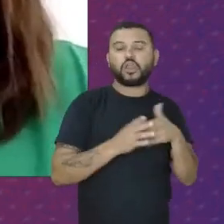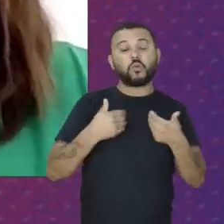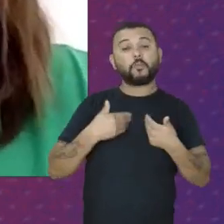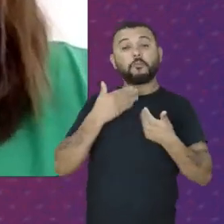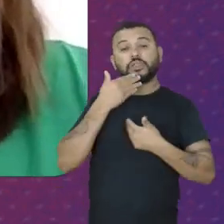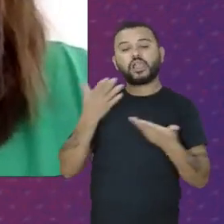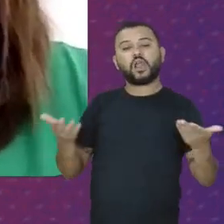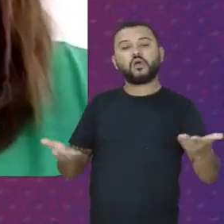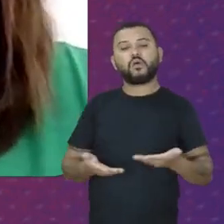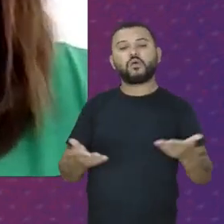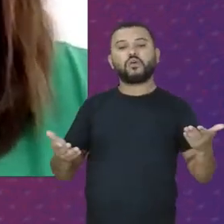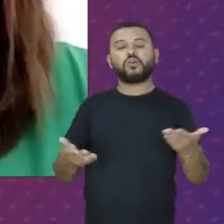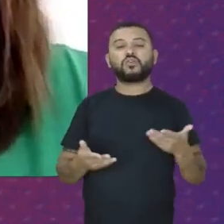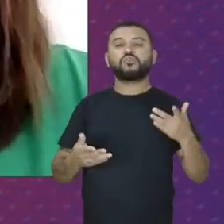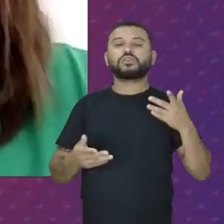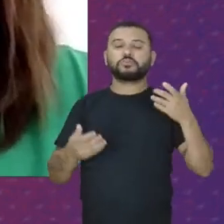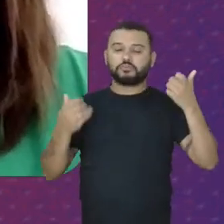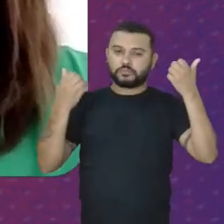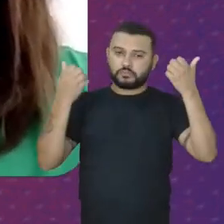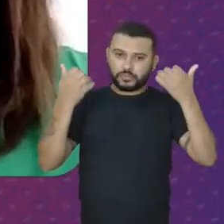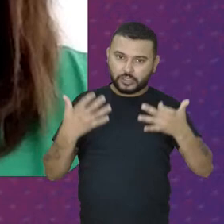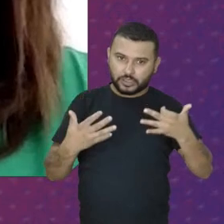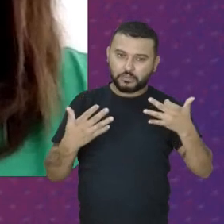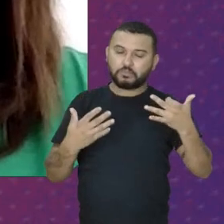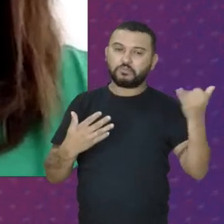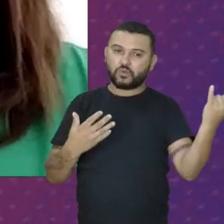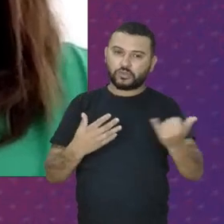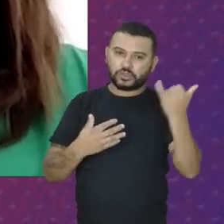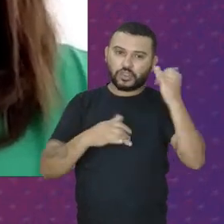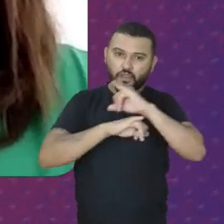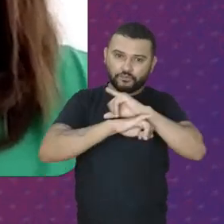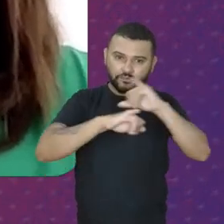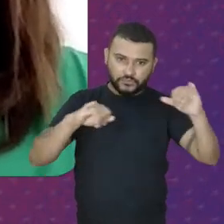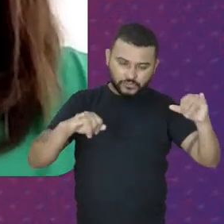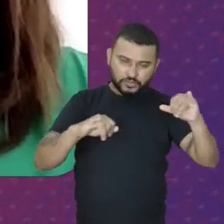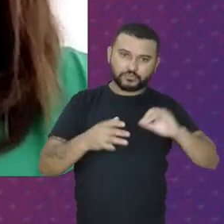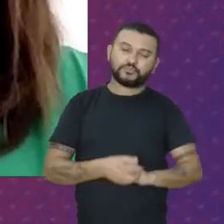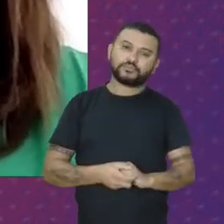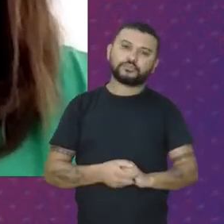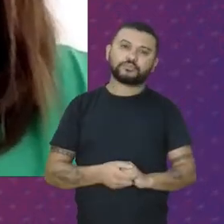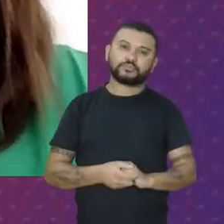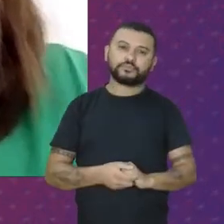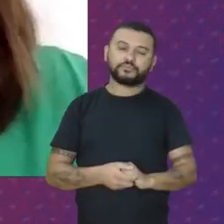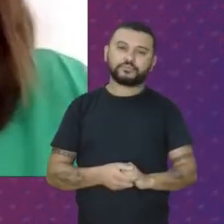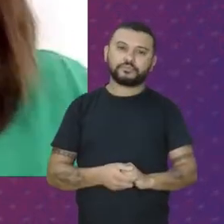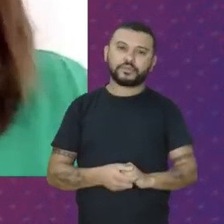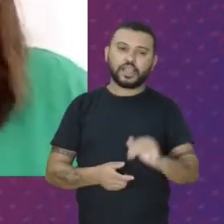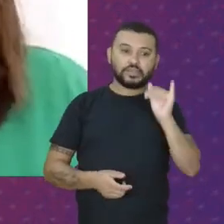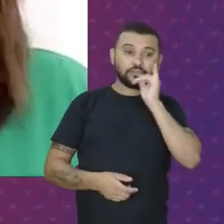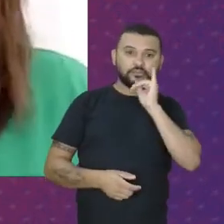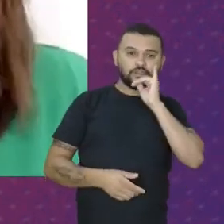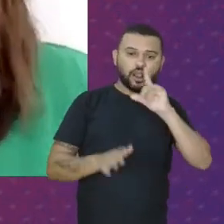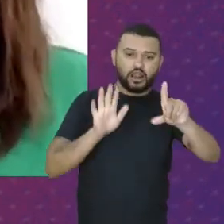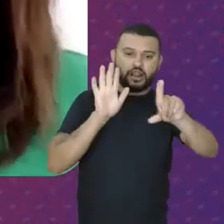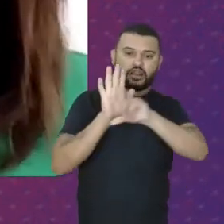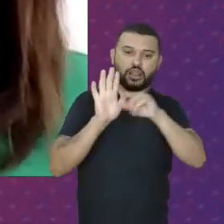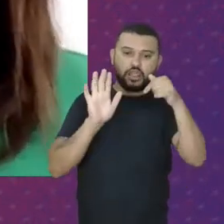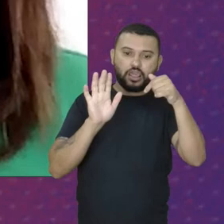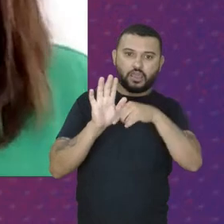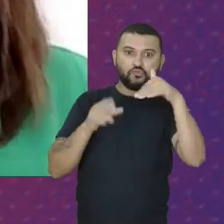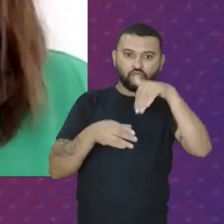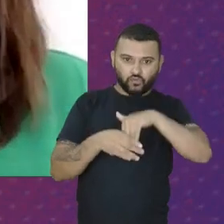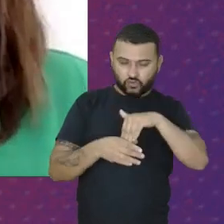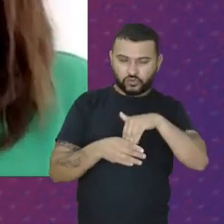aqui fazer uma ressalva importante do ponto de vista da legislação